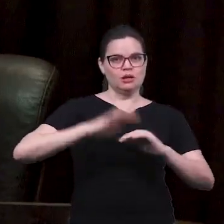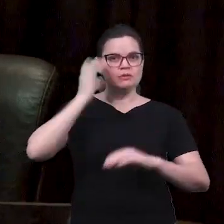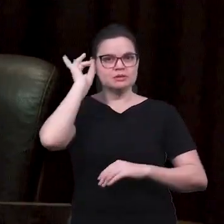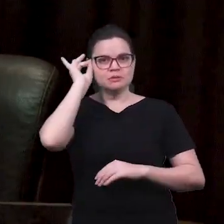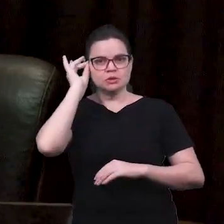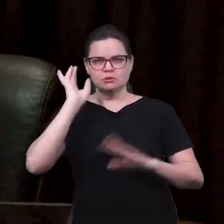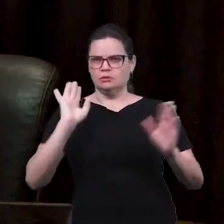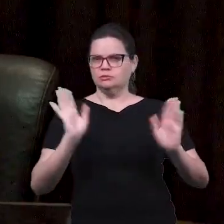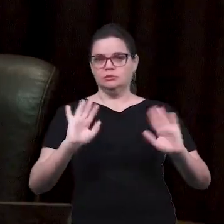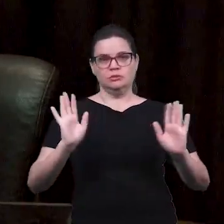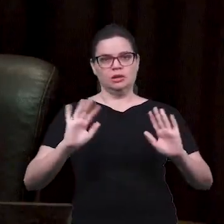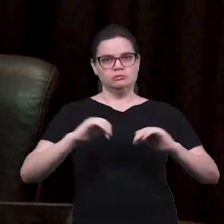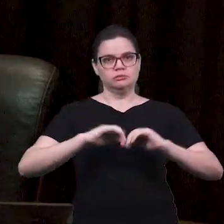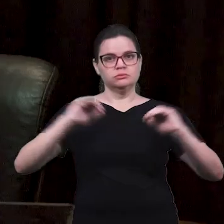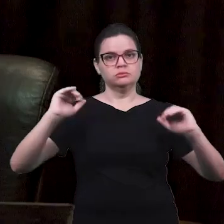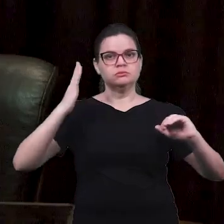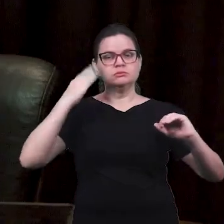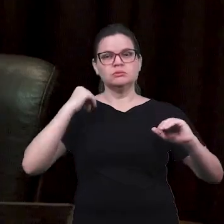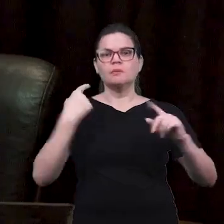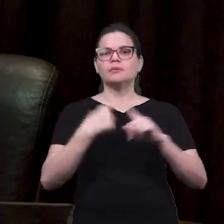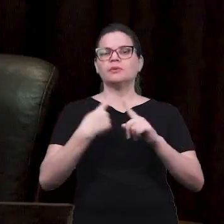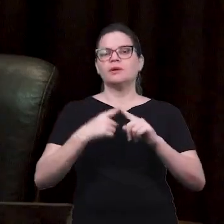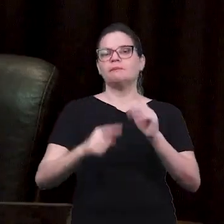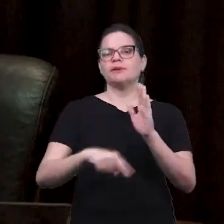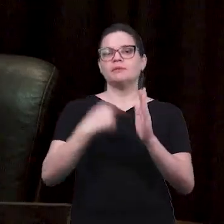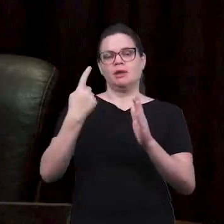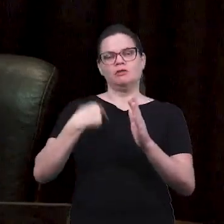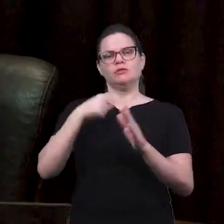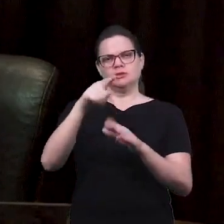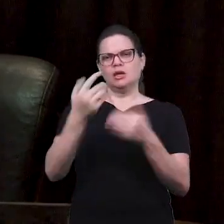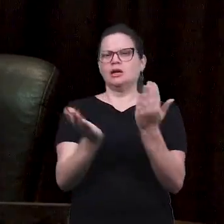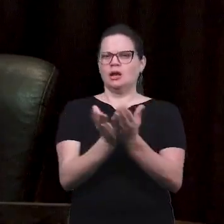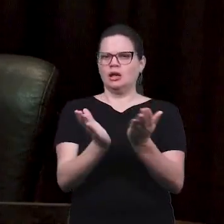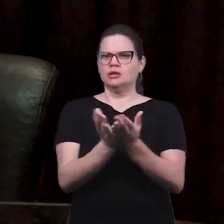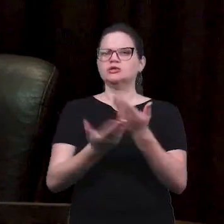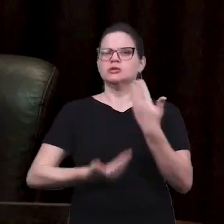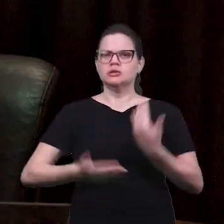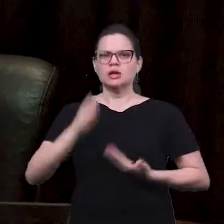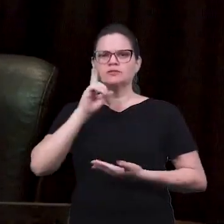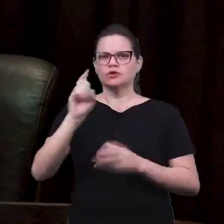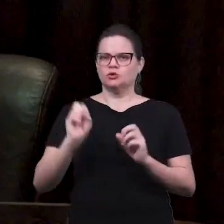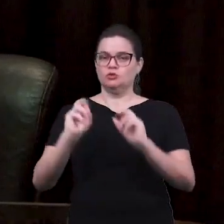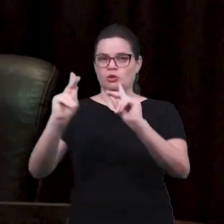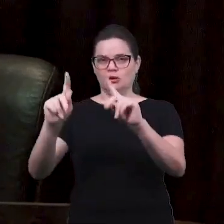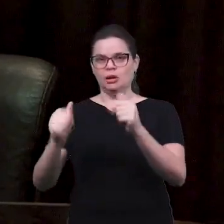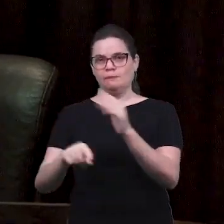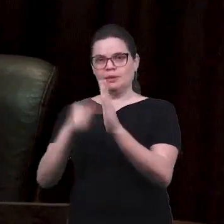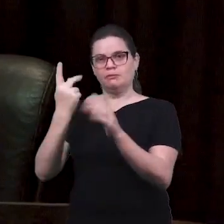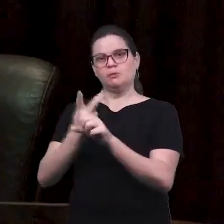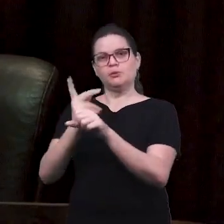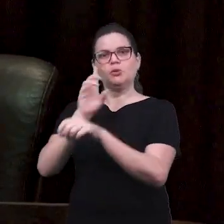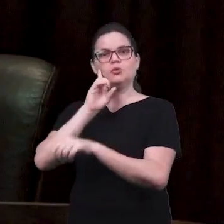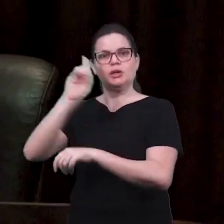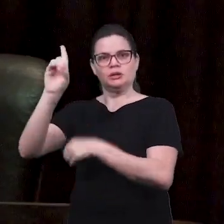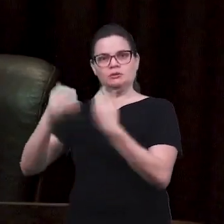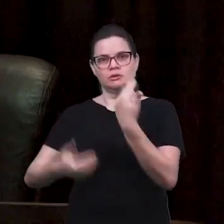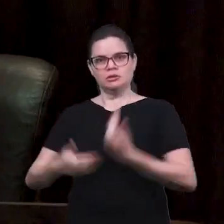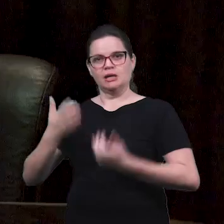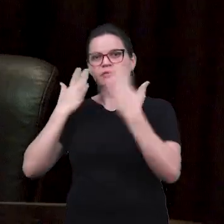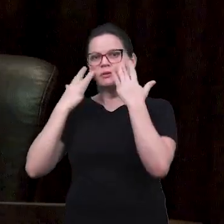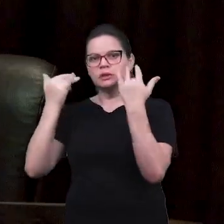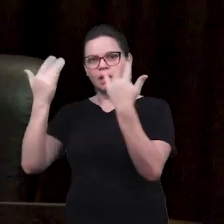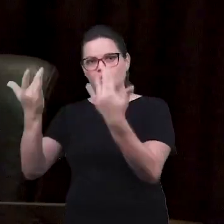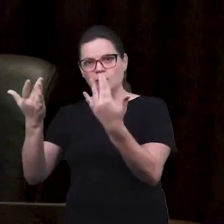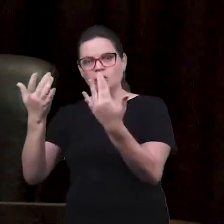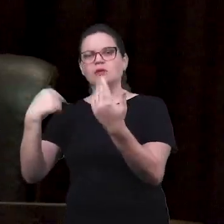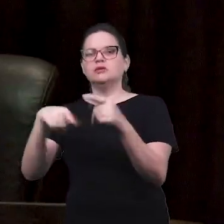que é do Senhor. O que o Senhor falou? Buscar primeiro o reino de Deus, demais coisas serão apresentadas. Então, aquele que serve ao Senhor com temor, ele